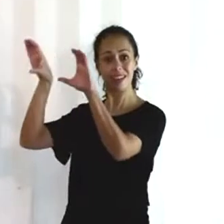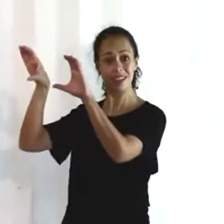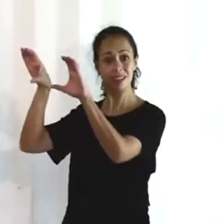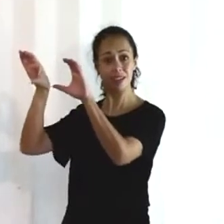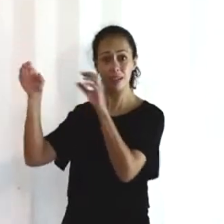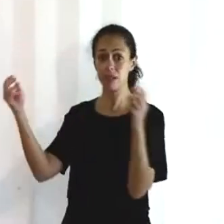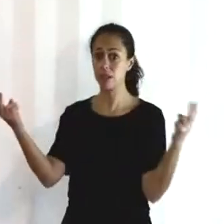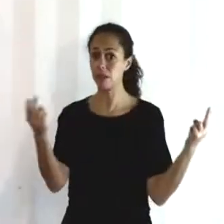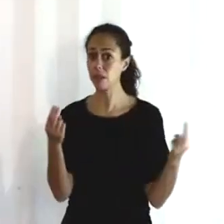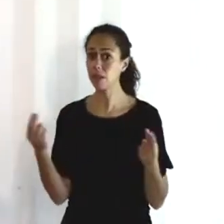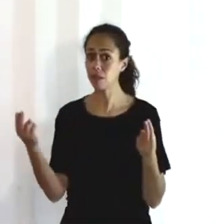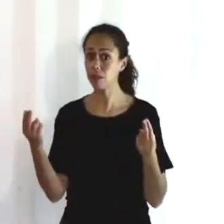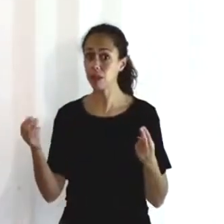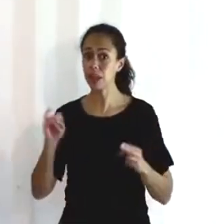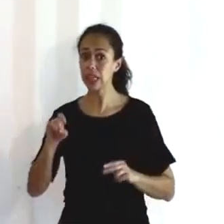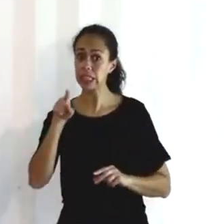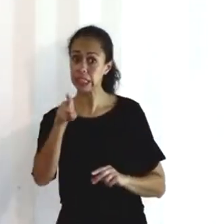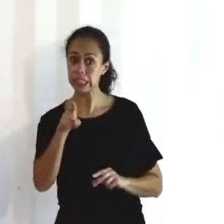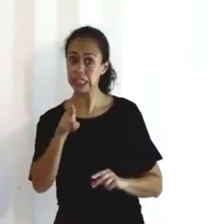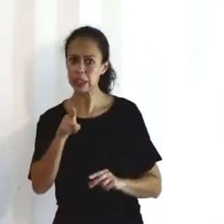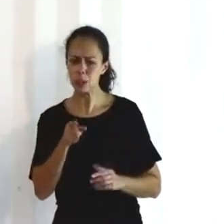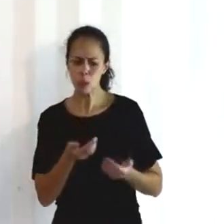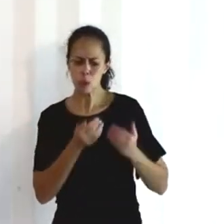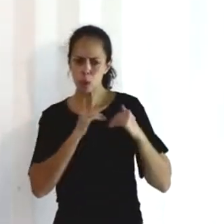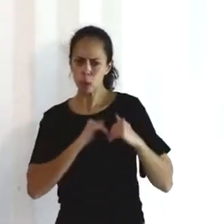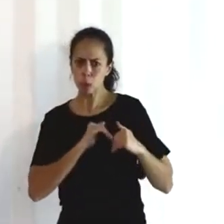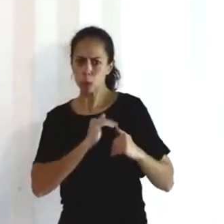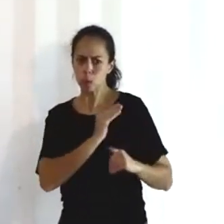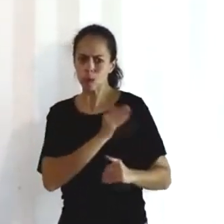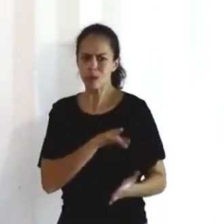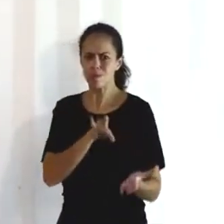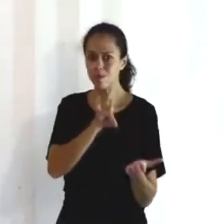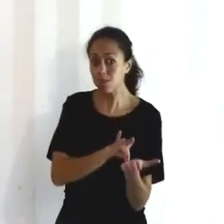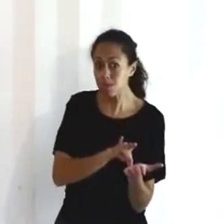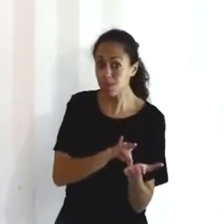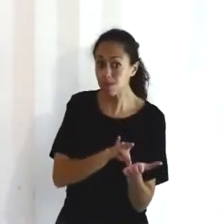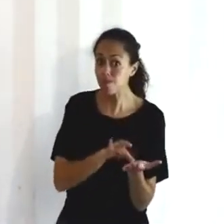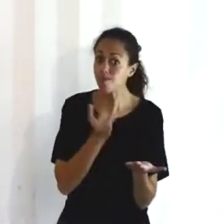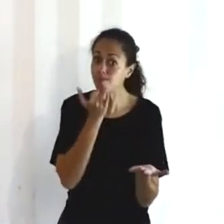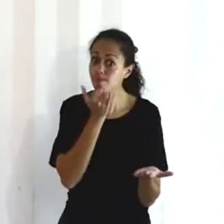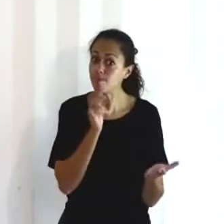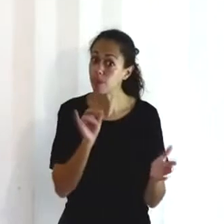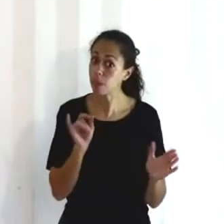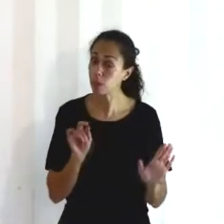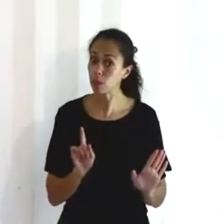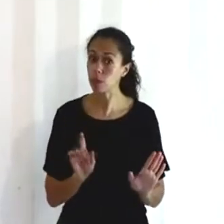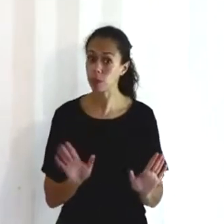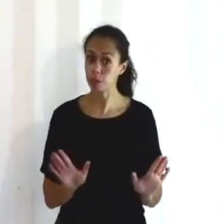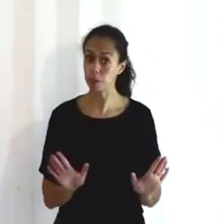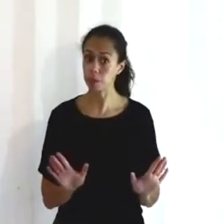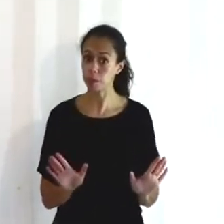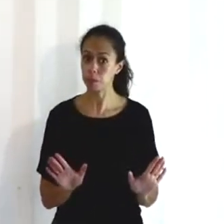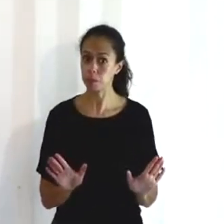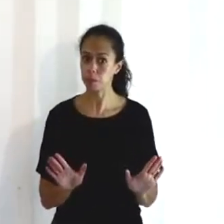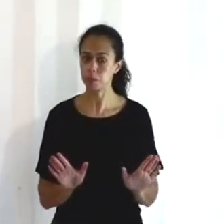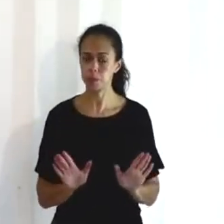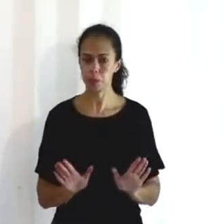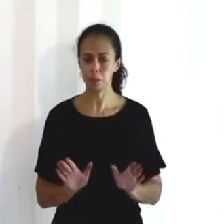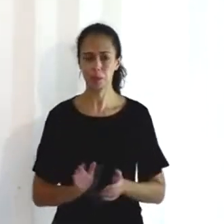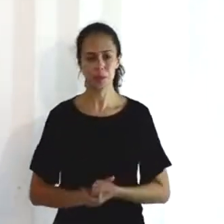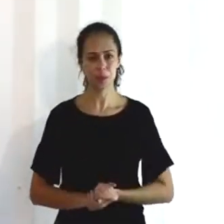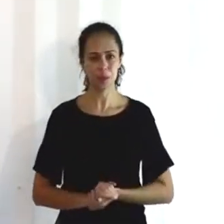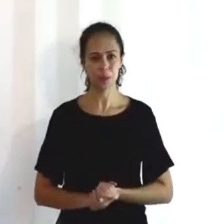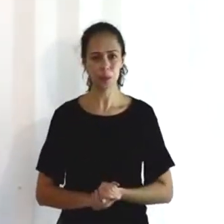cada um a seu irmão. Eu quero falar primeiramente com as crianças. Hoje pela manhã o